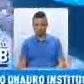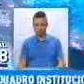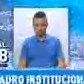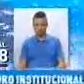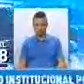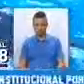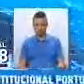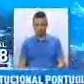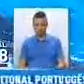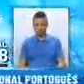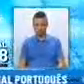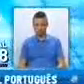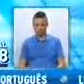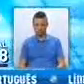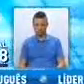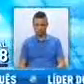depois apanhar.